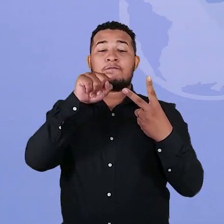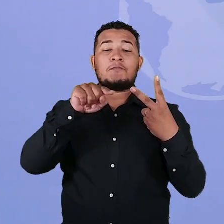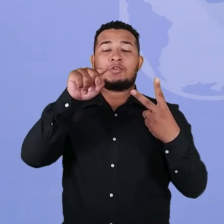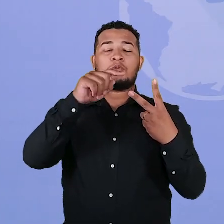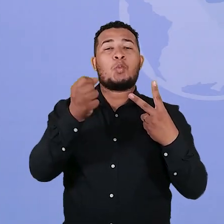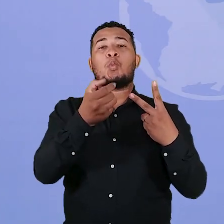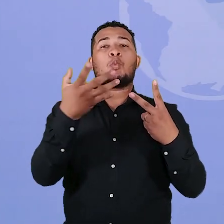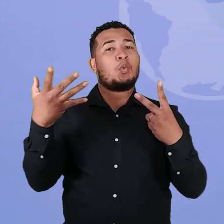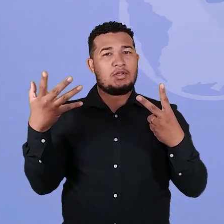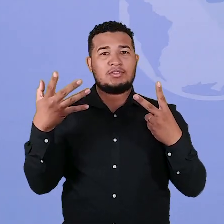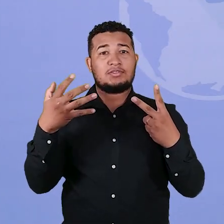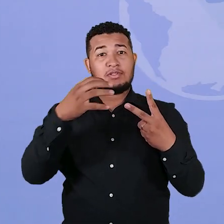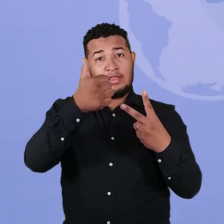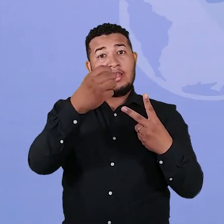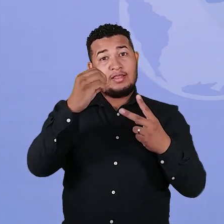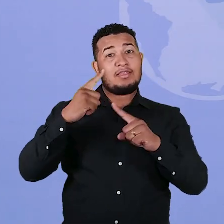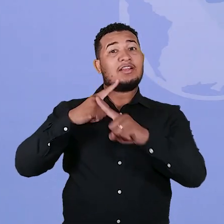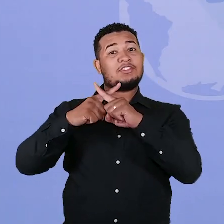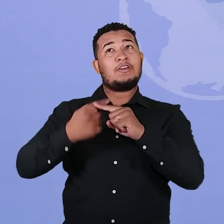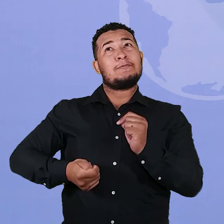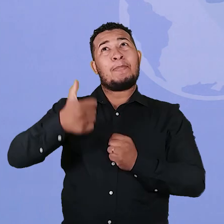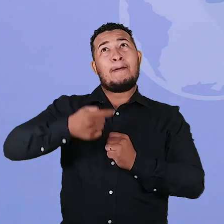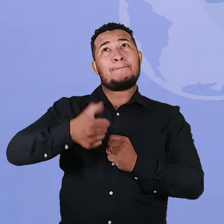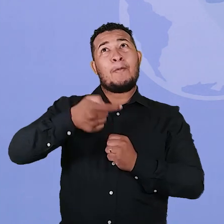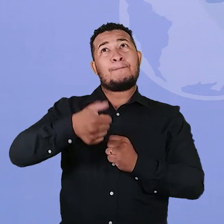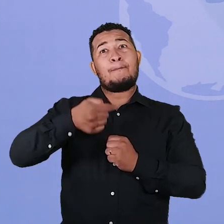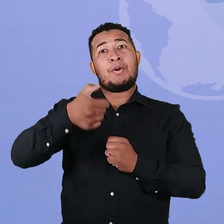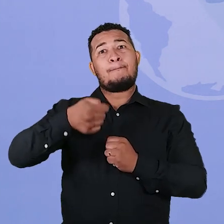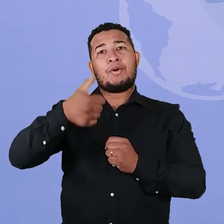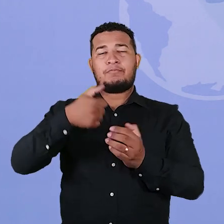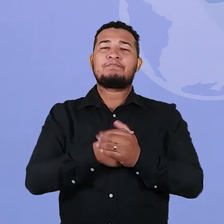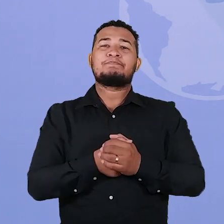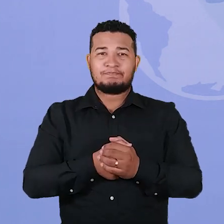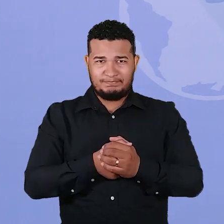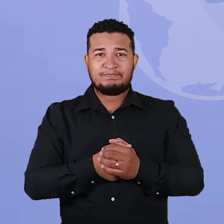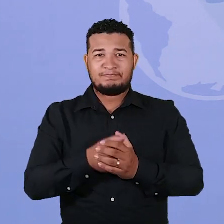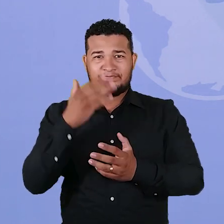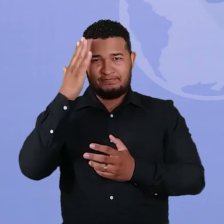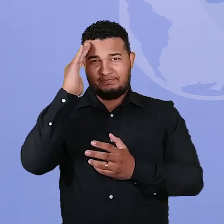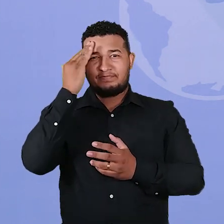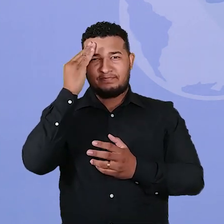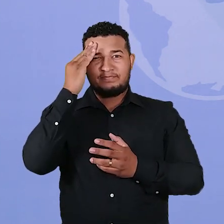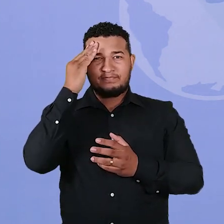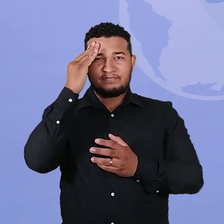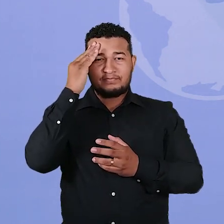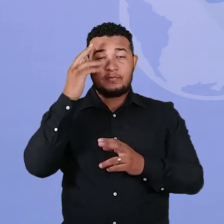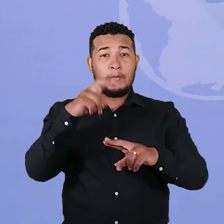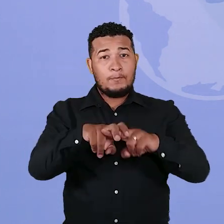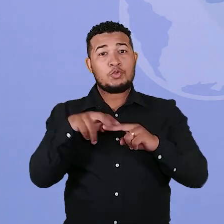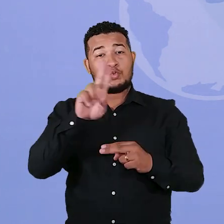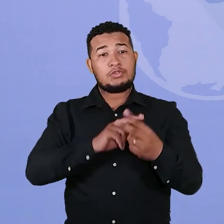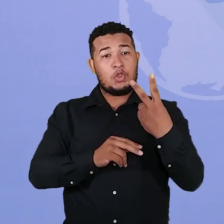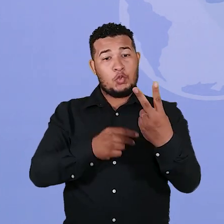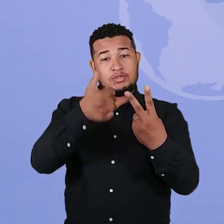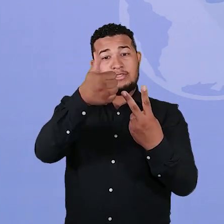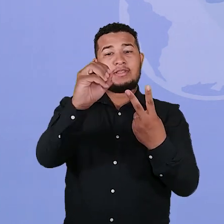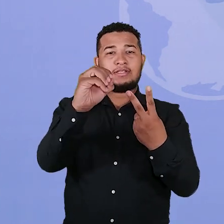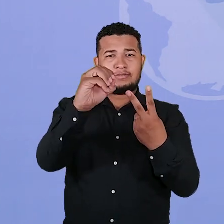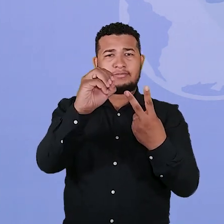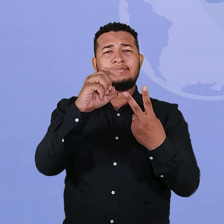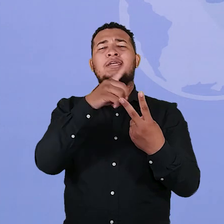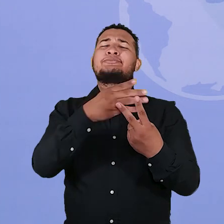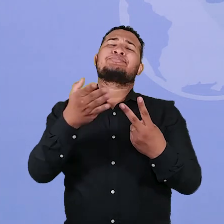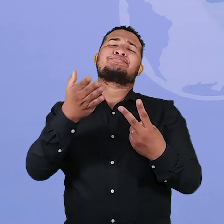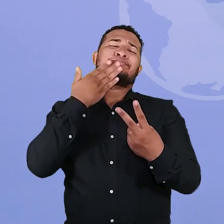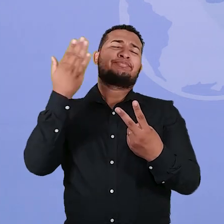22 porque o espaço mostrou provam ela é dois car goró mas porque levado a 10 que você vai lançar